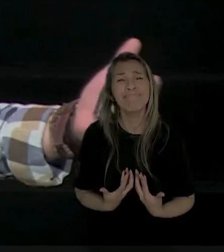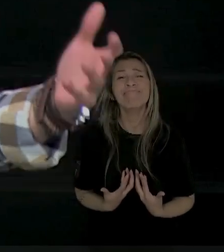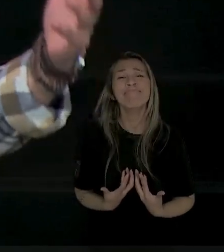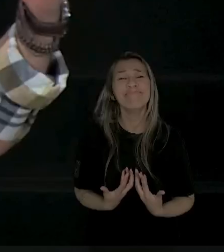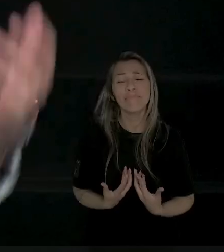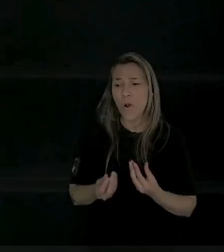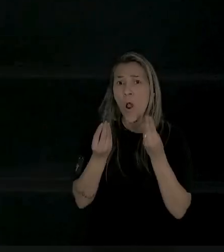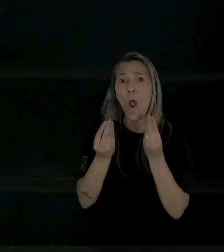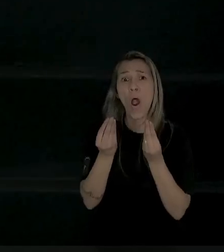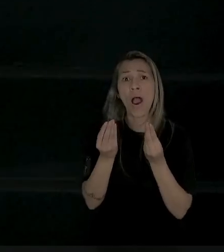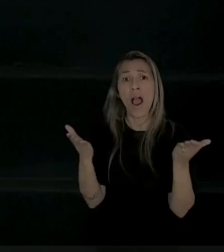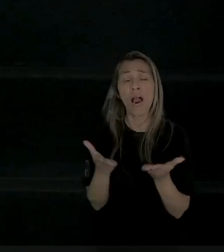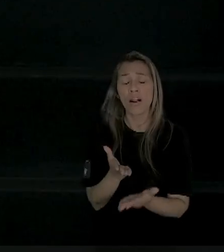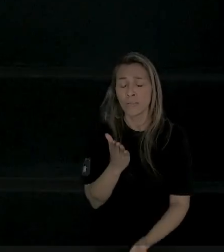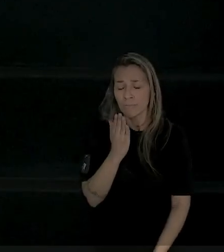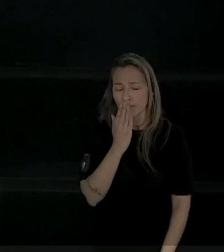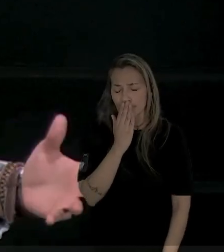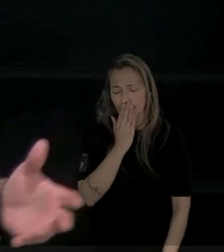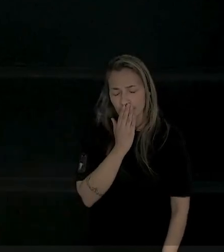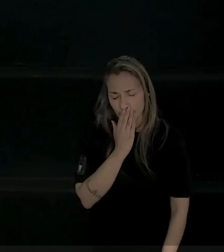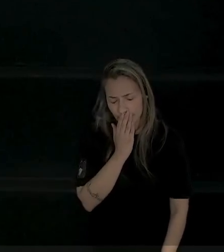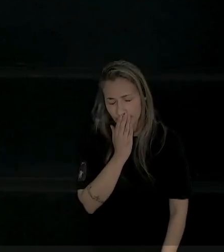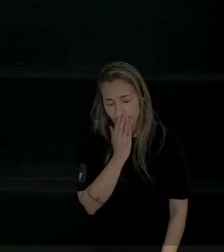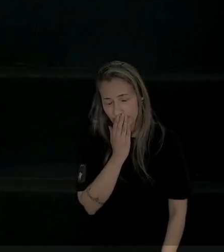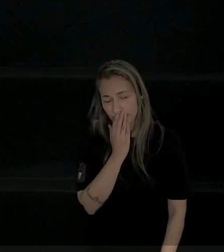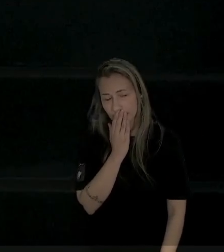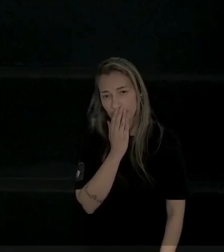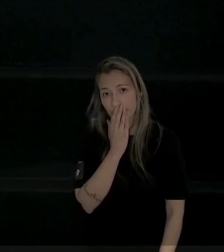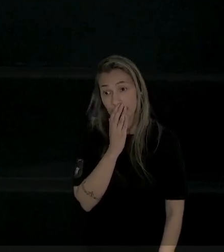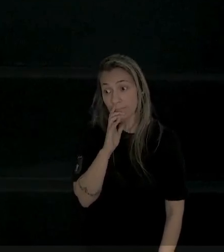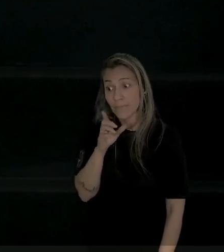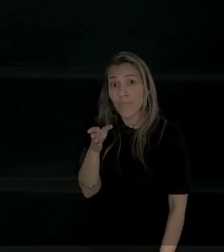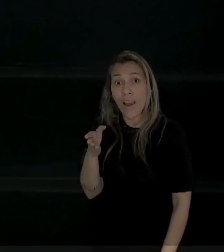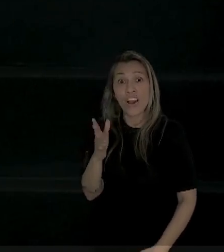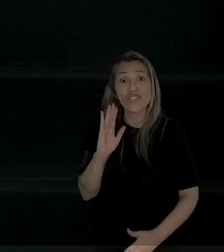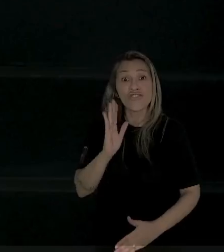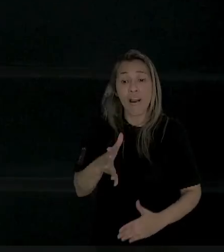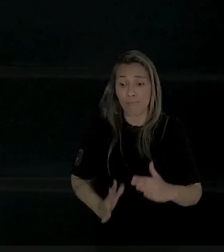agora estar mudo? É porque é isso que a gente é. Limites são assim.